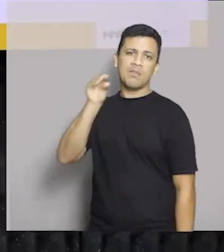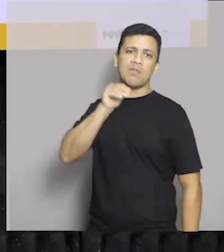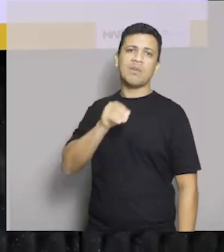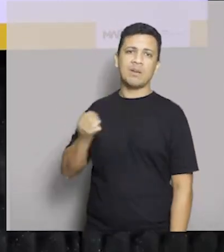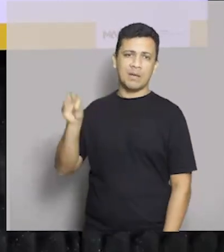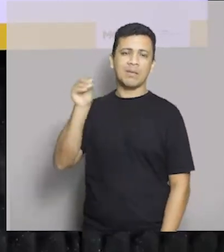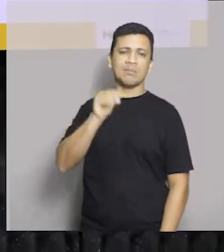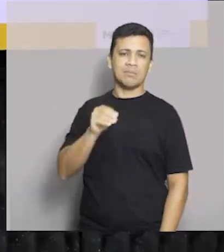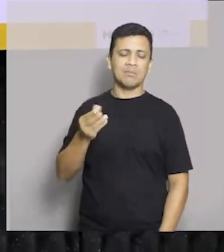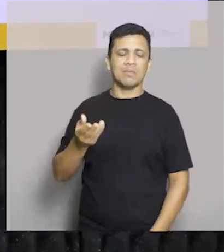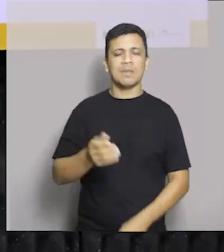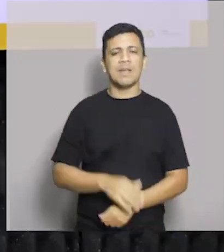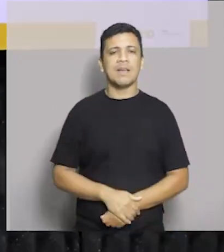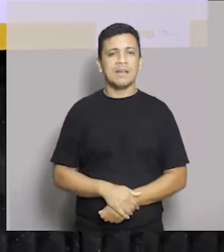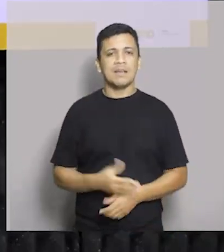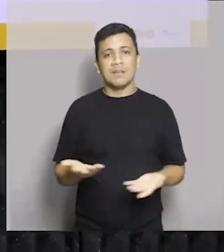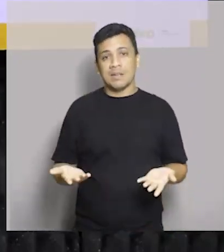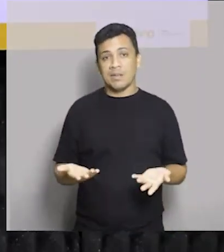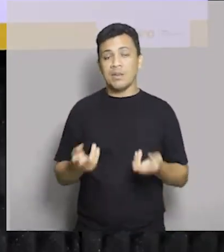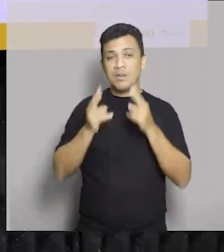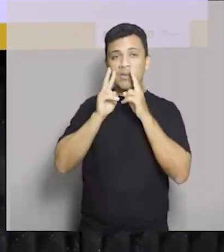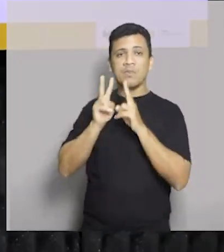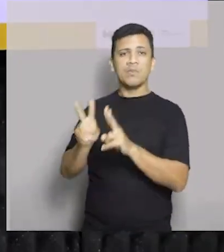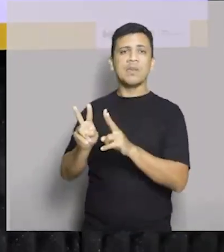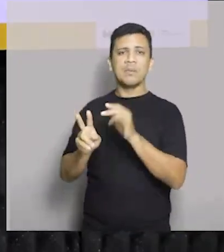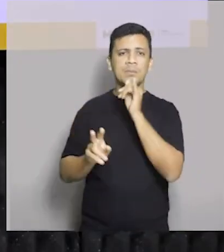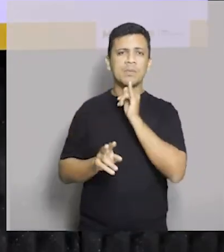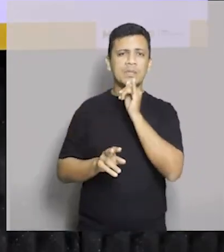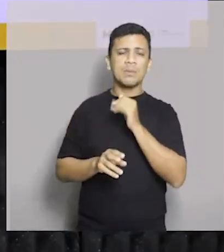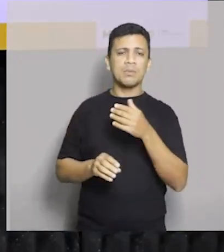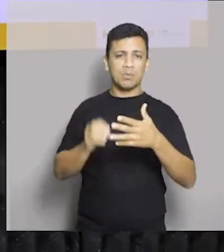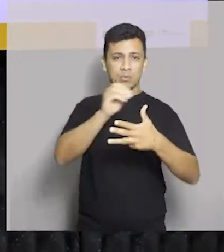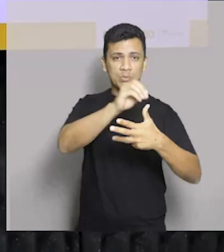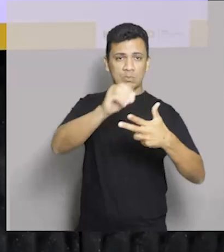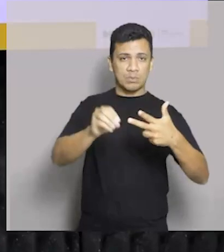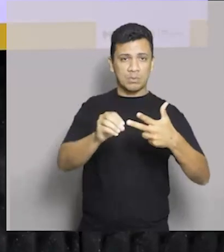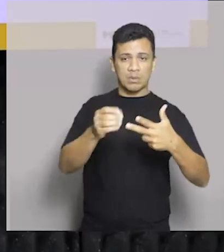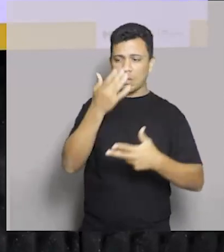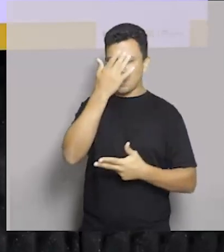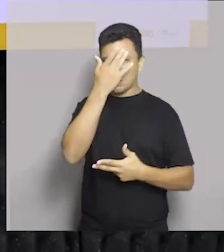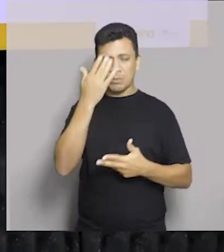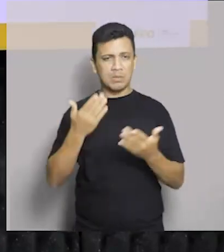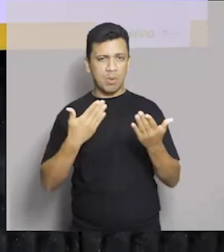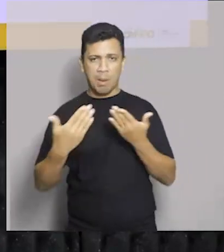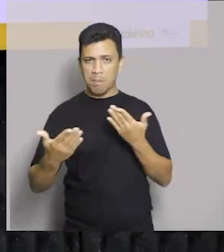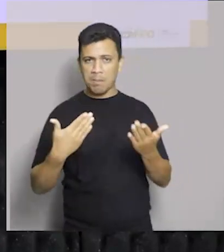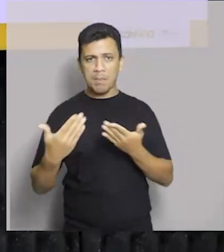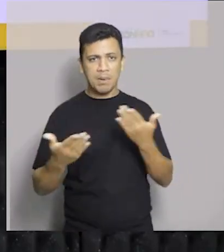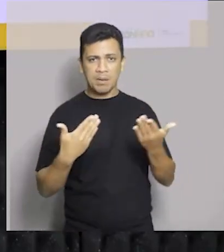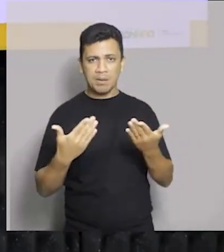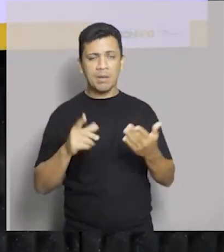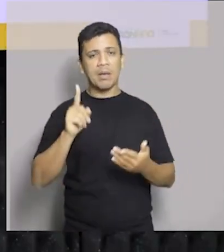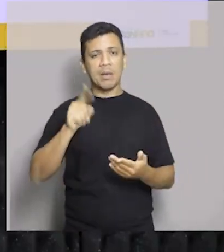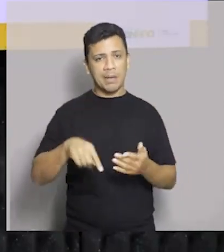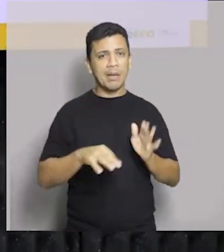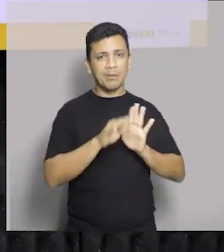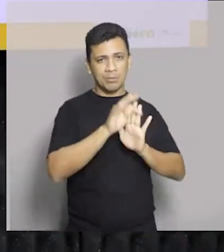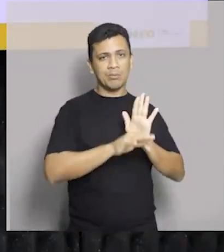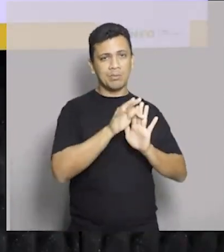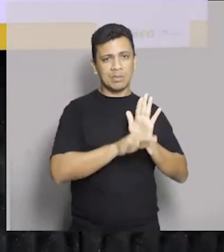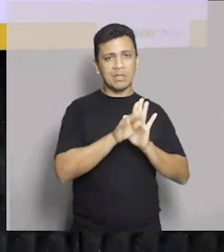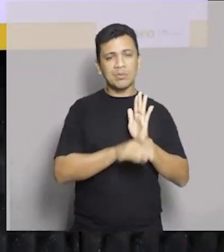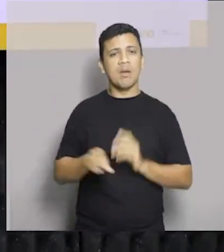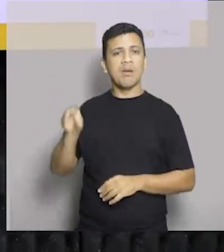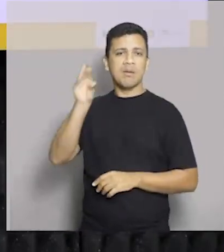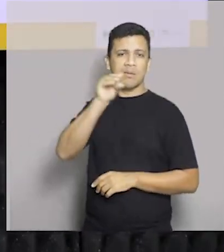considera gênero textual. Quando você vê, por exemplo, no Enem, um diálogo, isso é a representação de um texto falado.